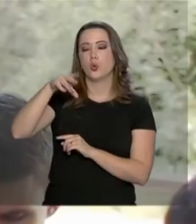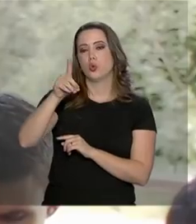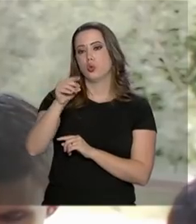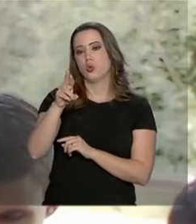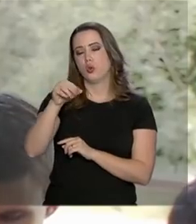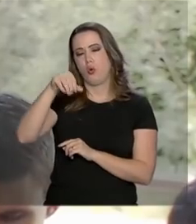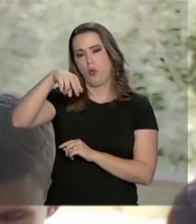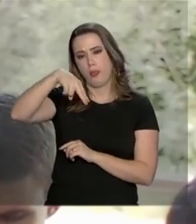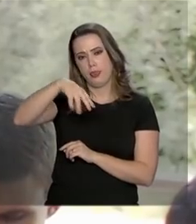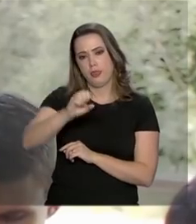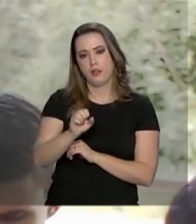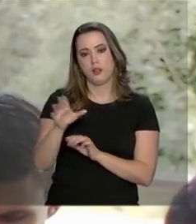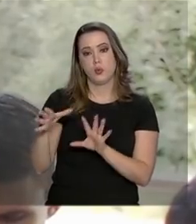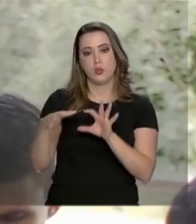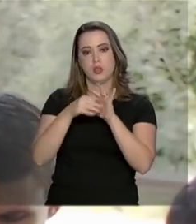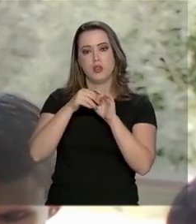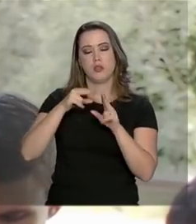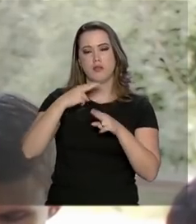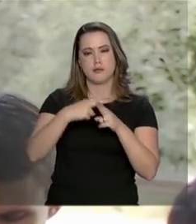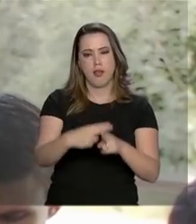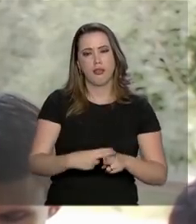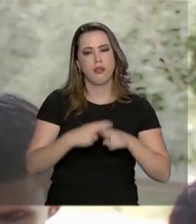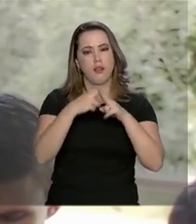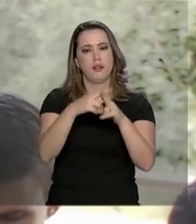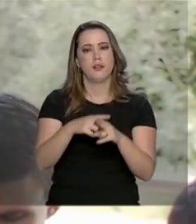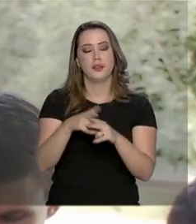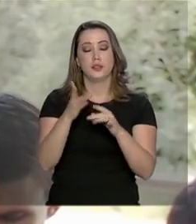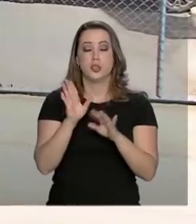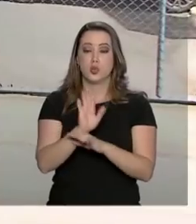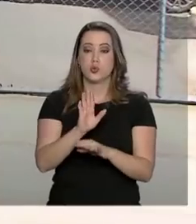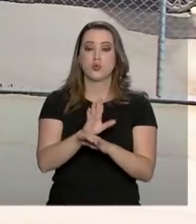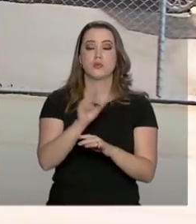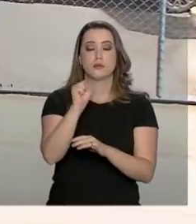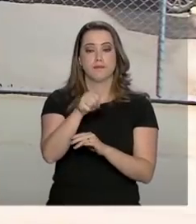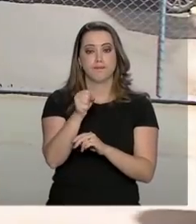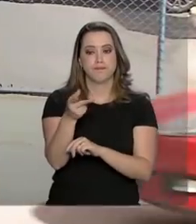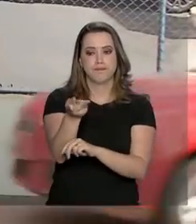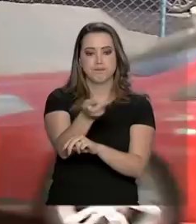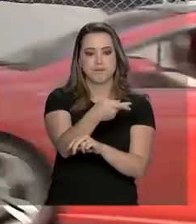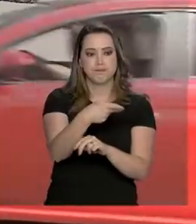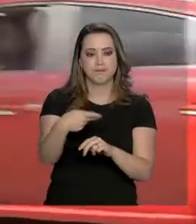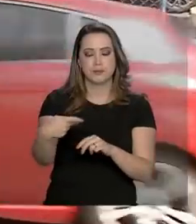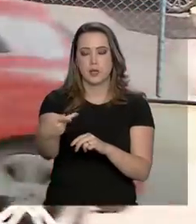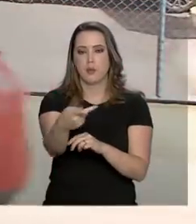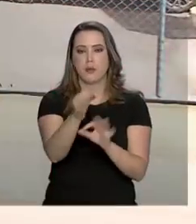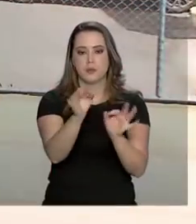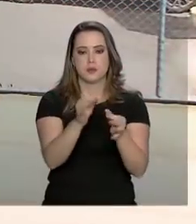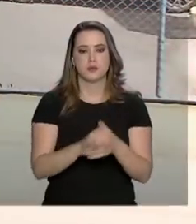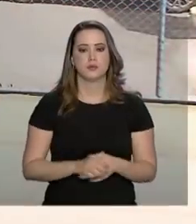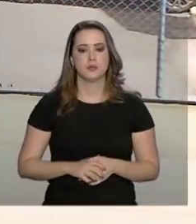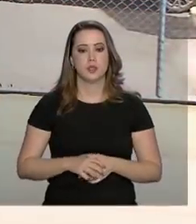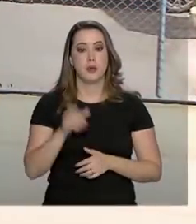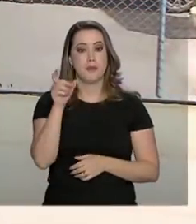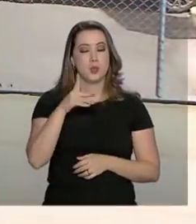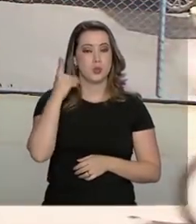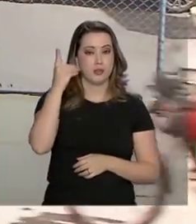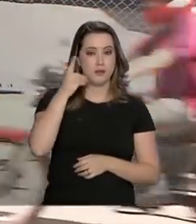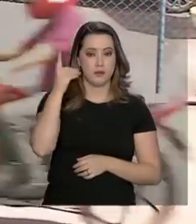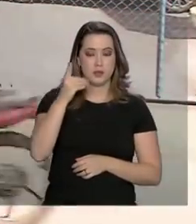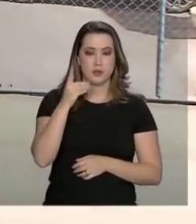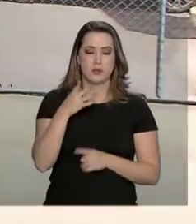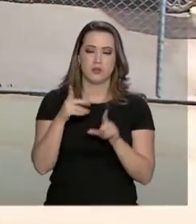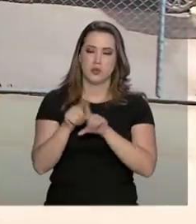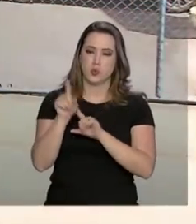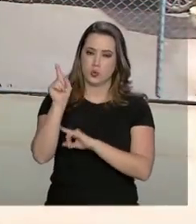satélites, e isso auxilia muito no mapeamento, né, dessa área atingida. E defensores públicos receberam denúncias de que há